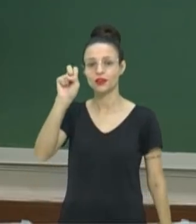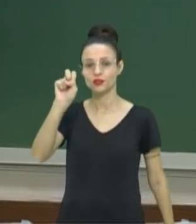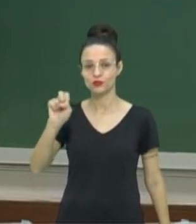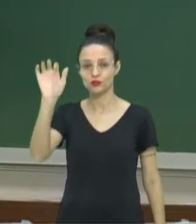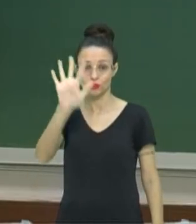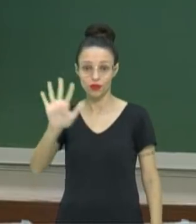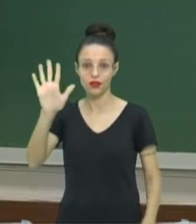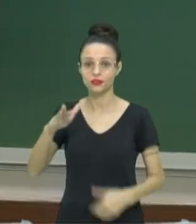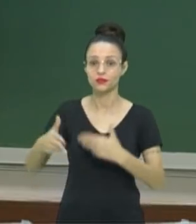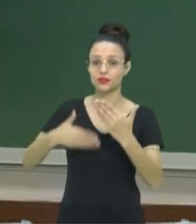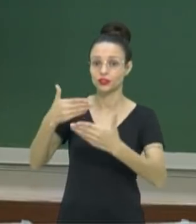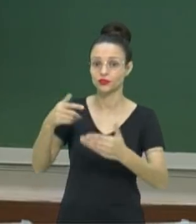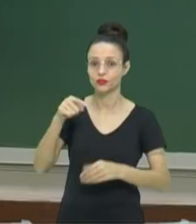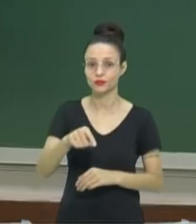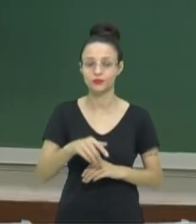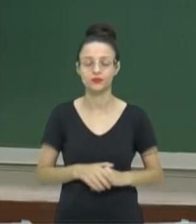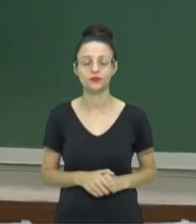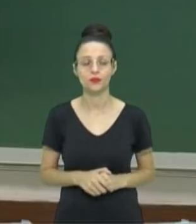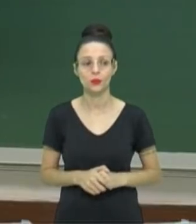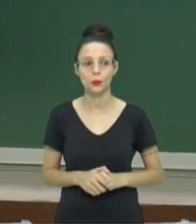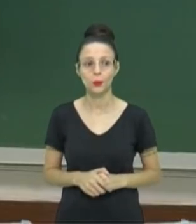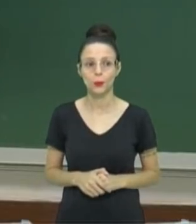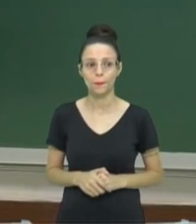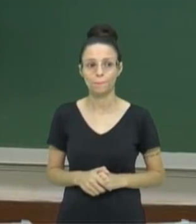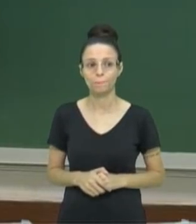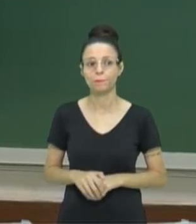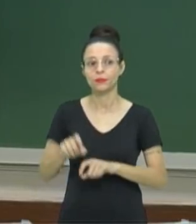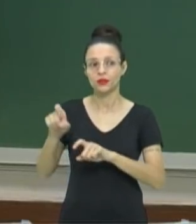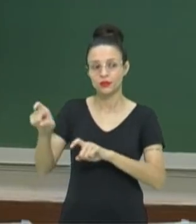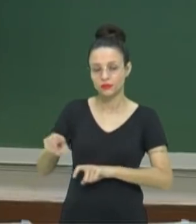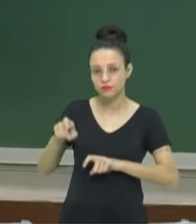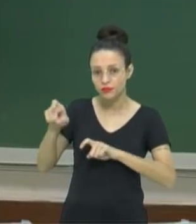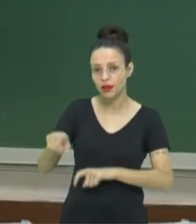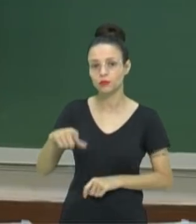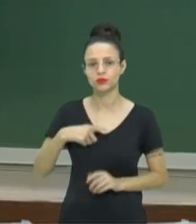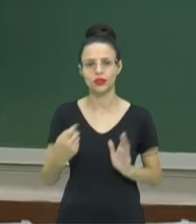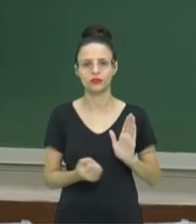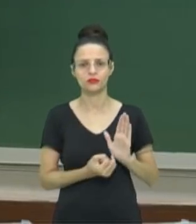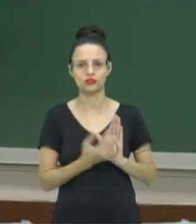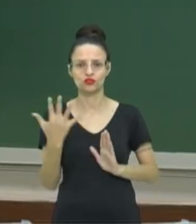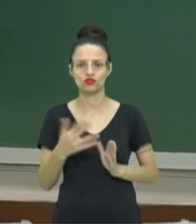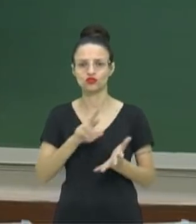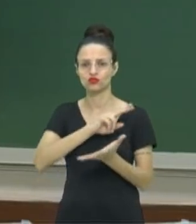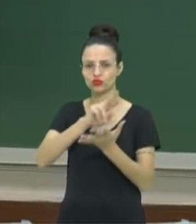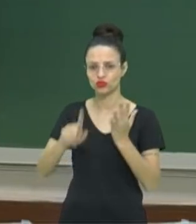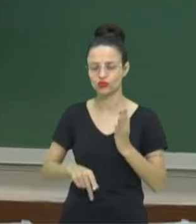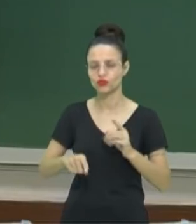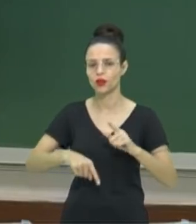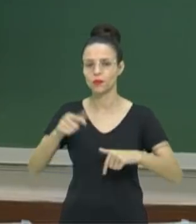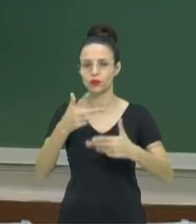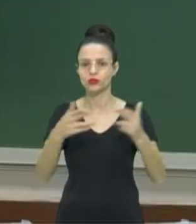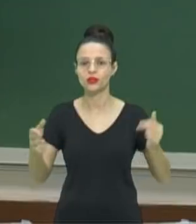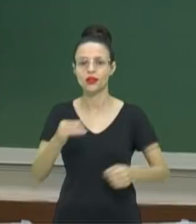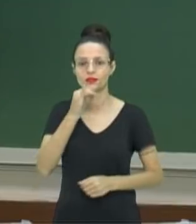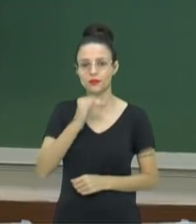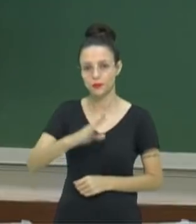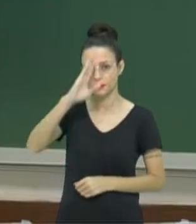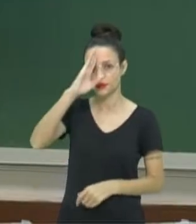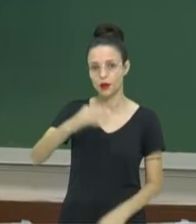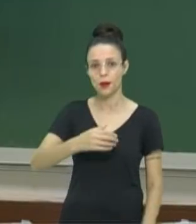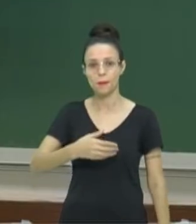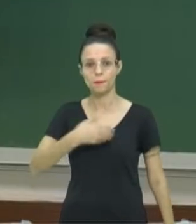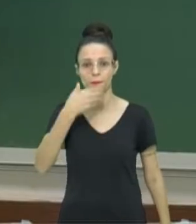a área, né? No campo, nós vamos ter ali diferentes itens produzidos, com destaques ali, por exemplo, para